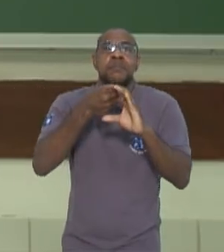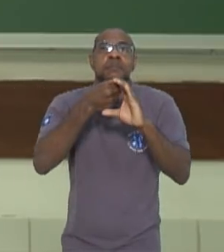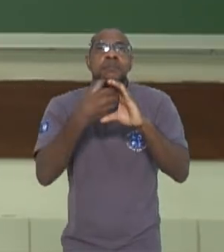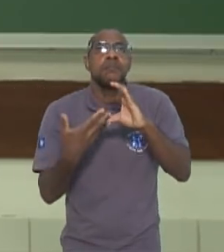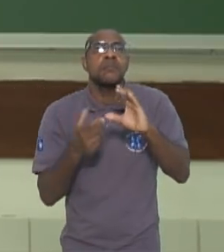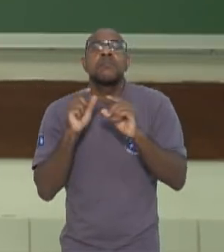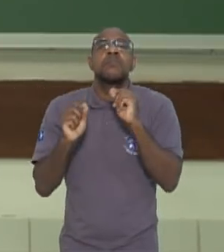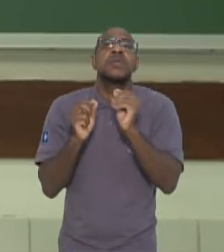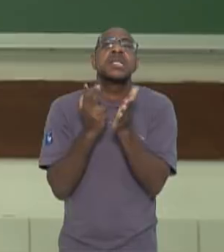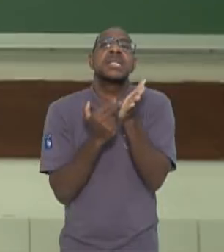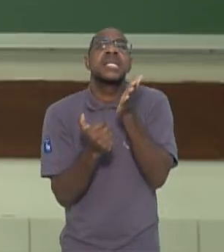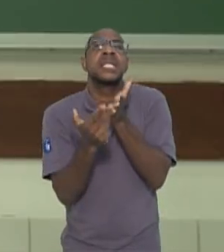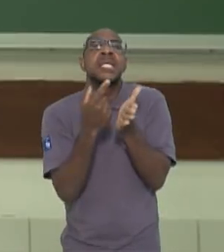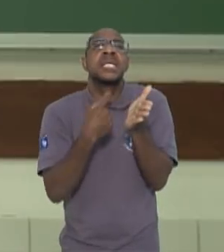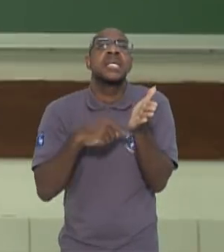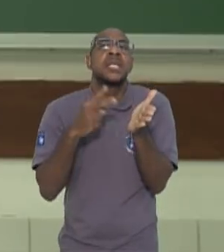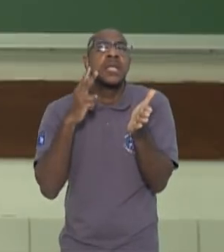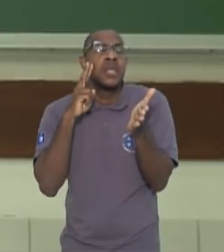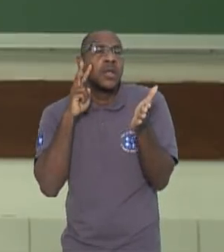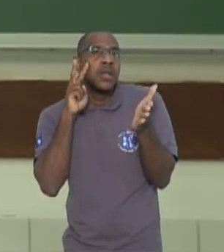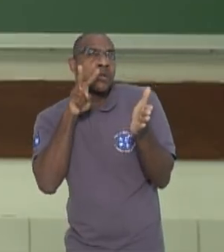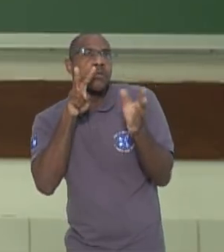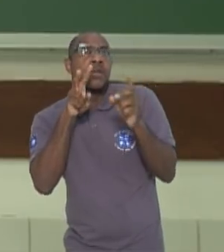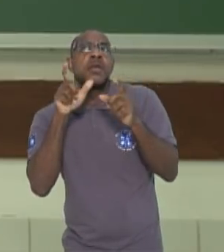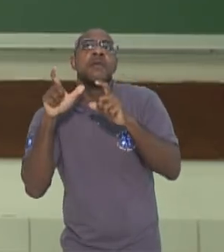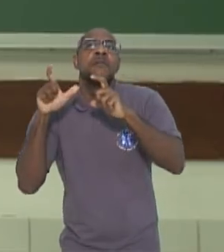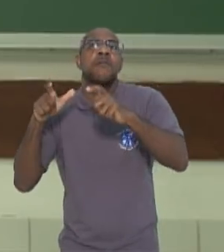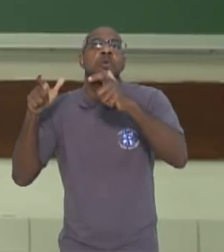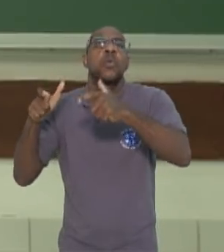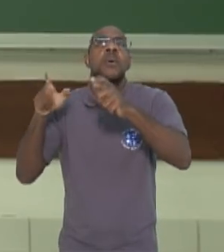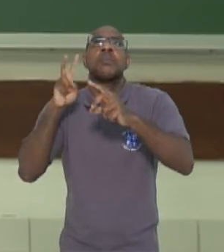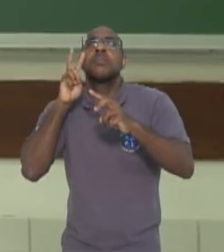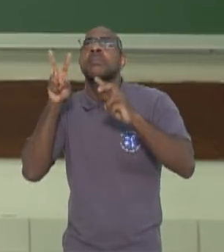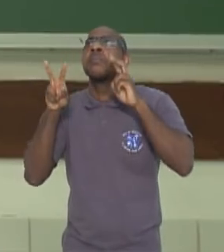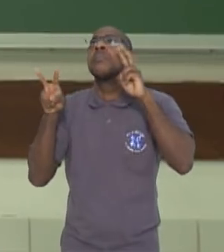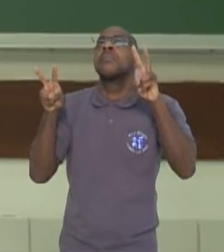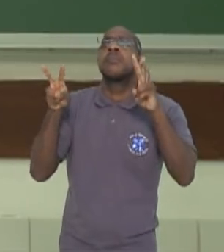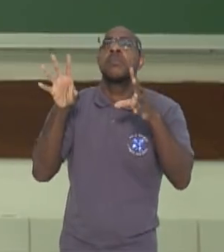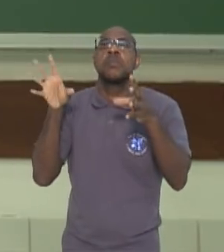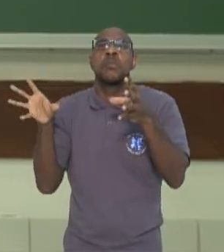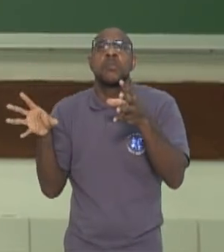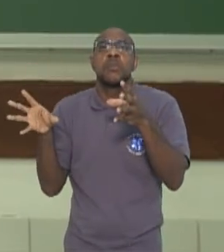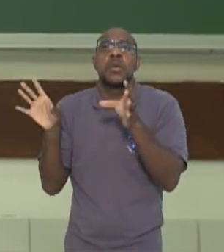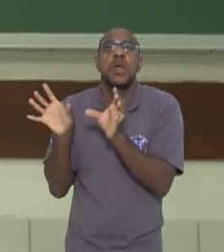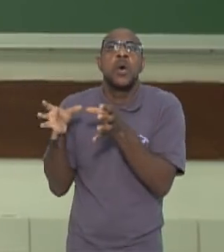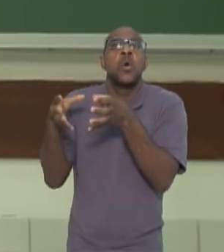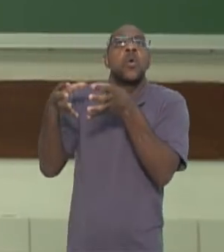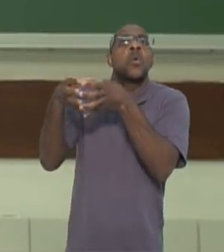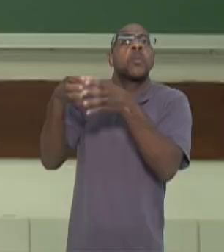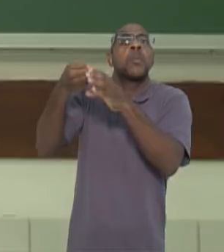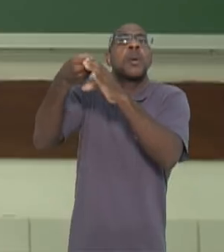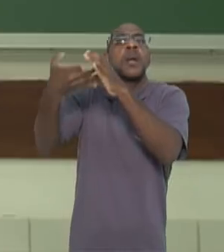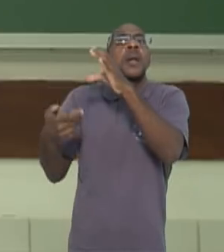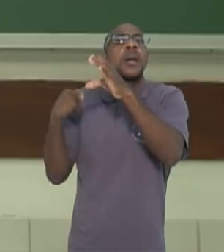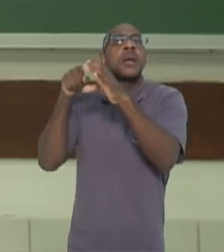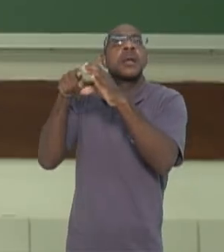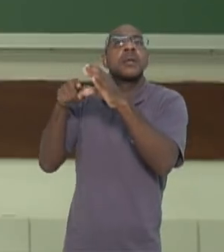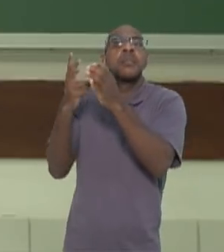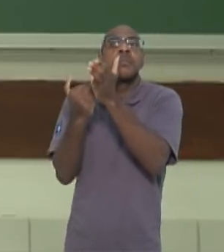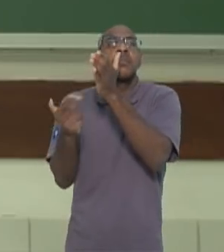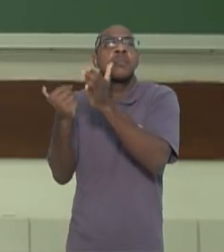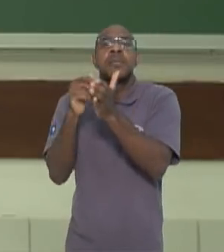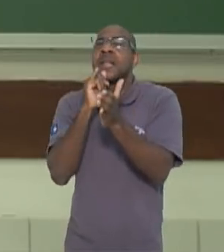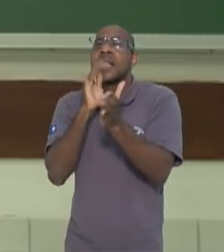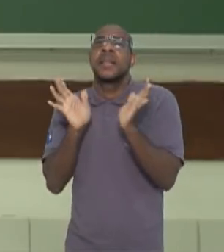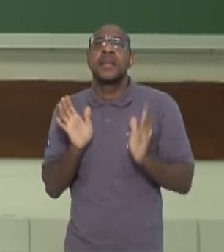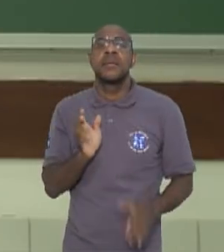dos desenhos que a gente vê em vários lugares. Então ele agrupa várias características desses desenhos, por exemplo, um